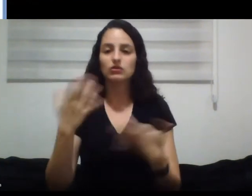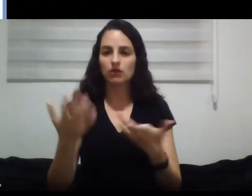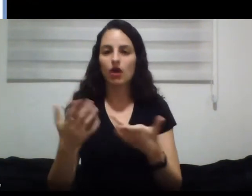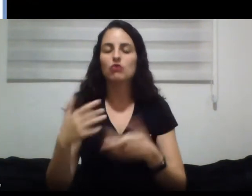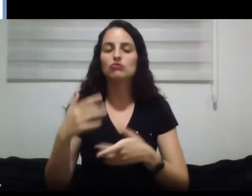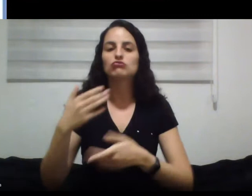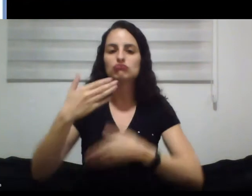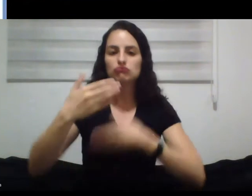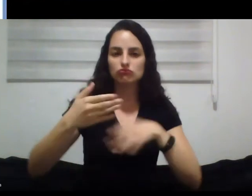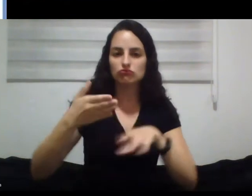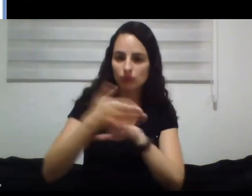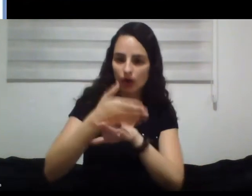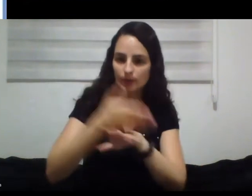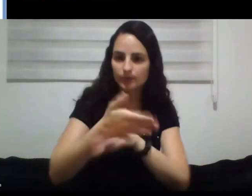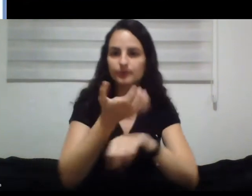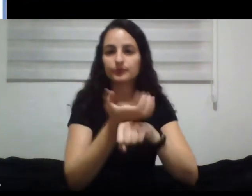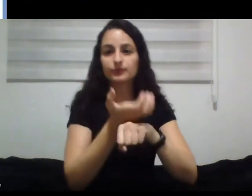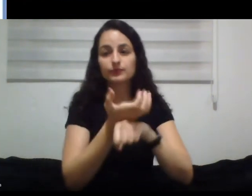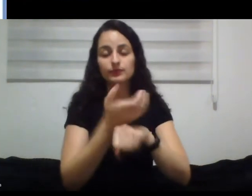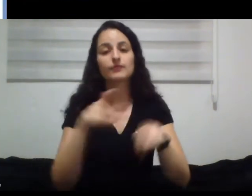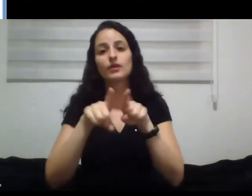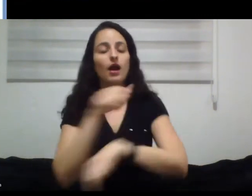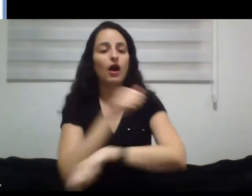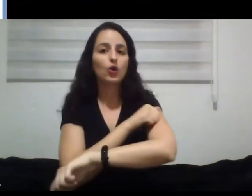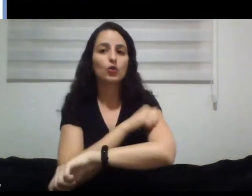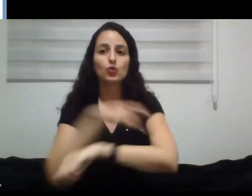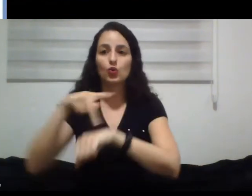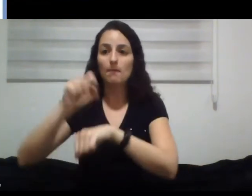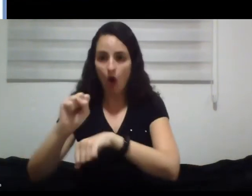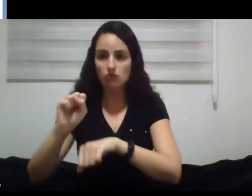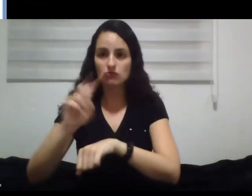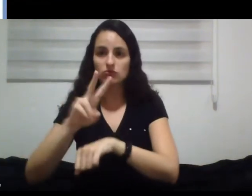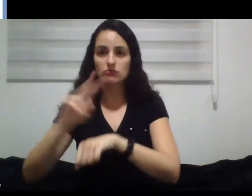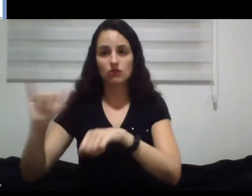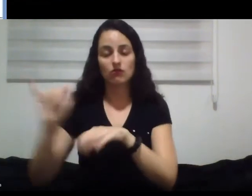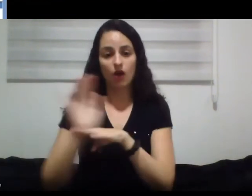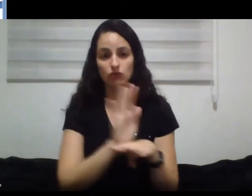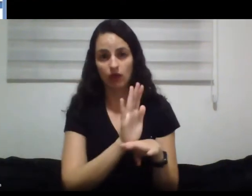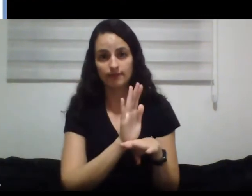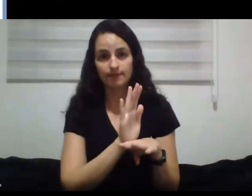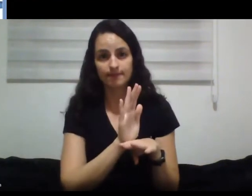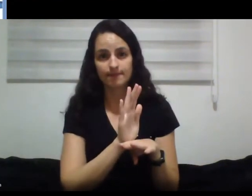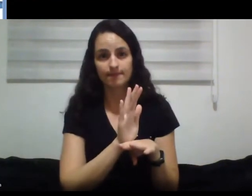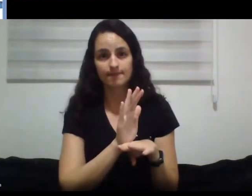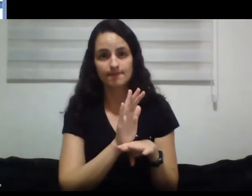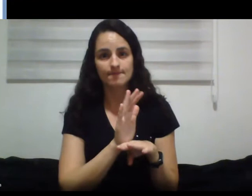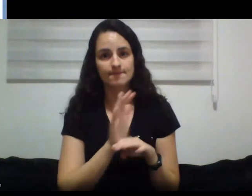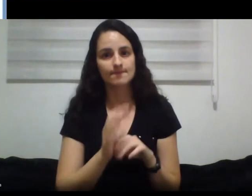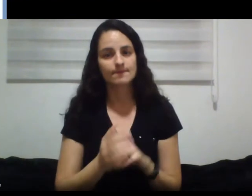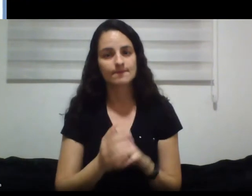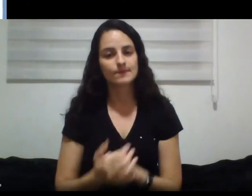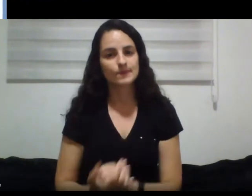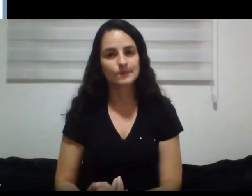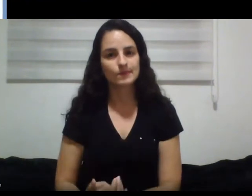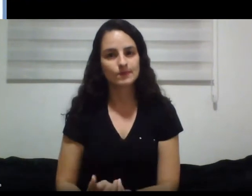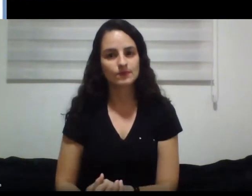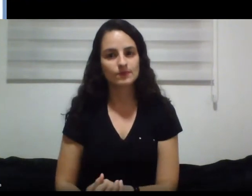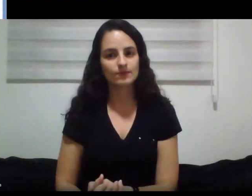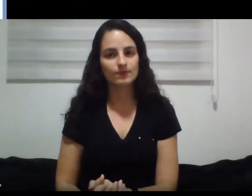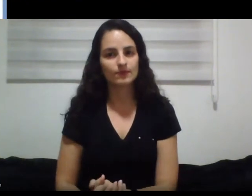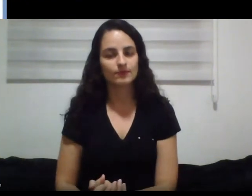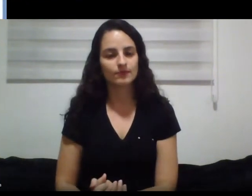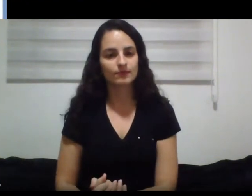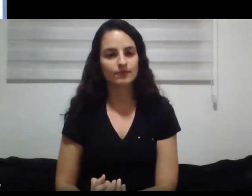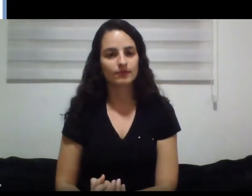um deles, estipulando aqui a carga horária de cada tópico, tá? A gente orienta, colocou